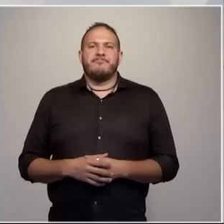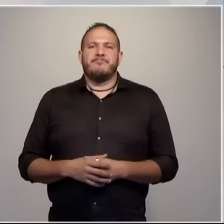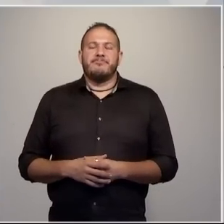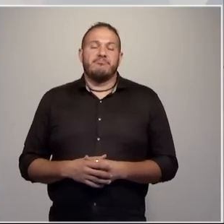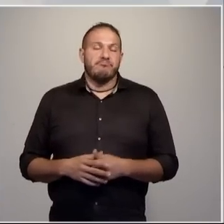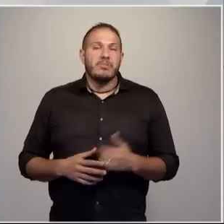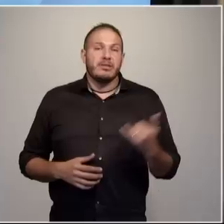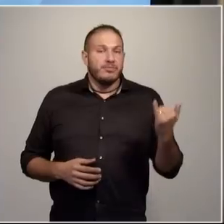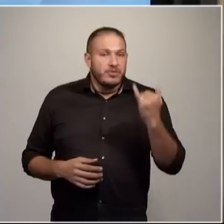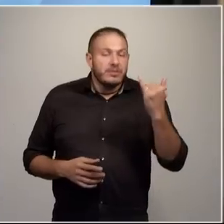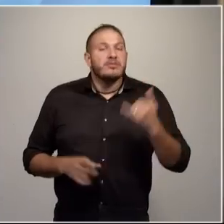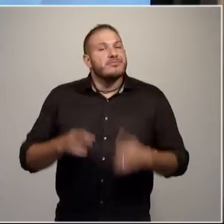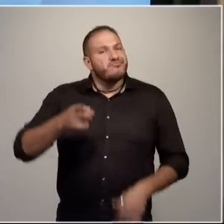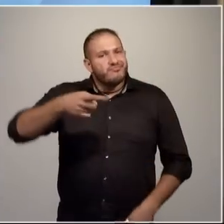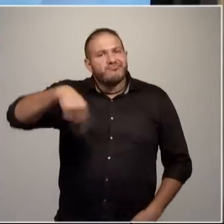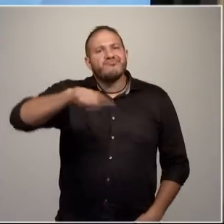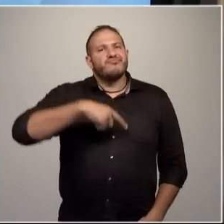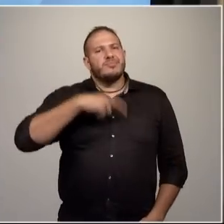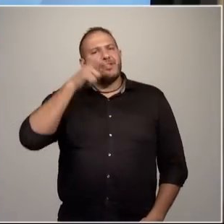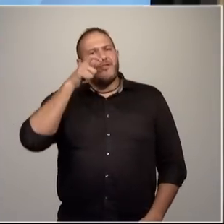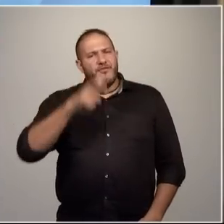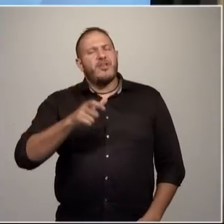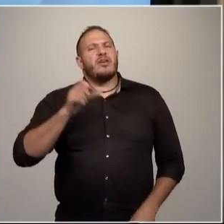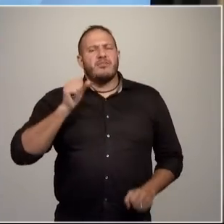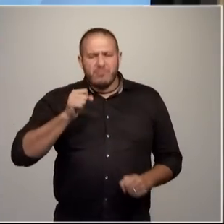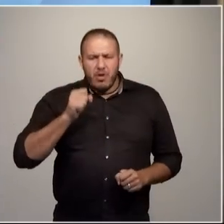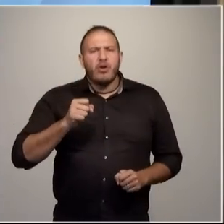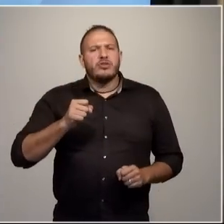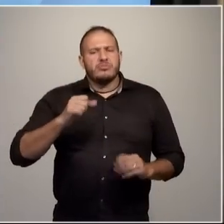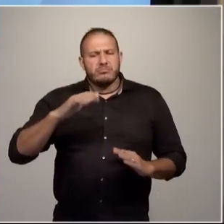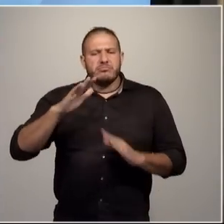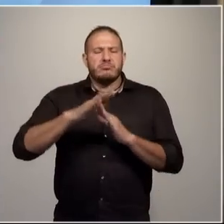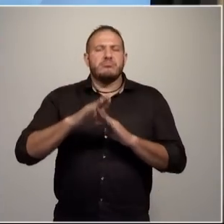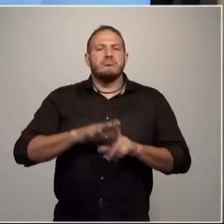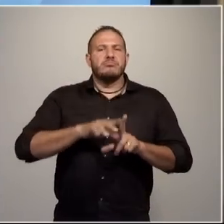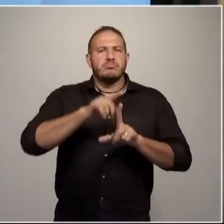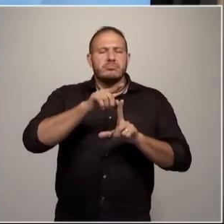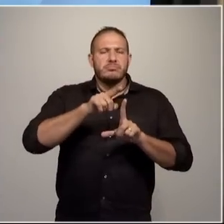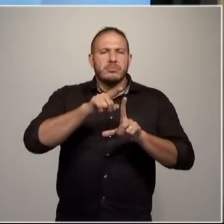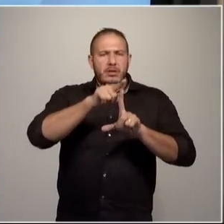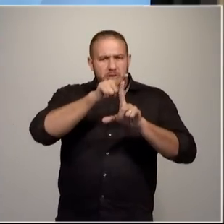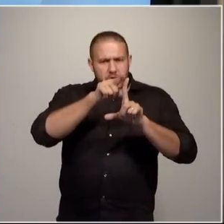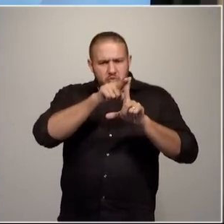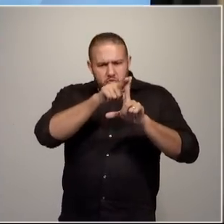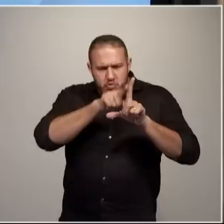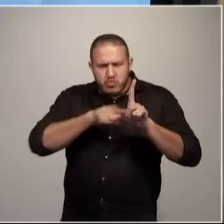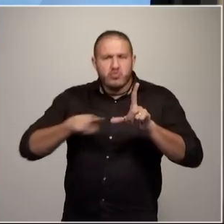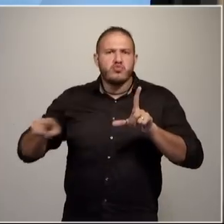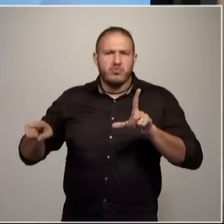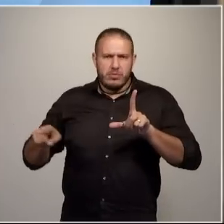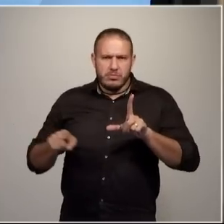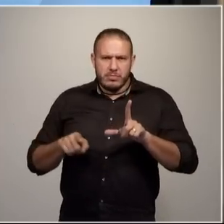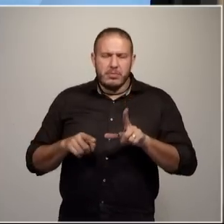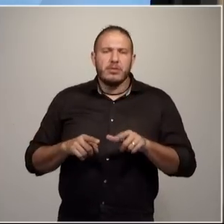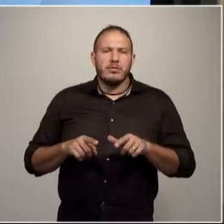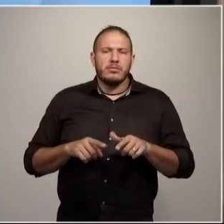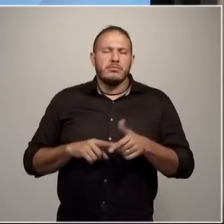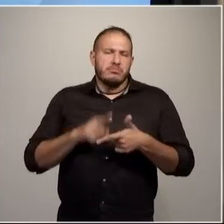É importante observar que a gente pode fazer os extremos variáveis em x e y. Aqui nós tínhamos essa